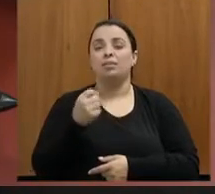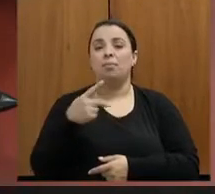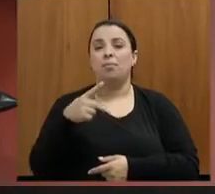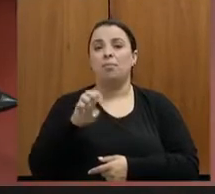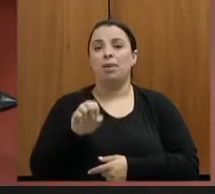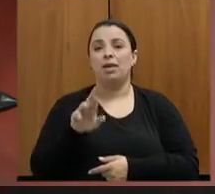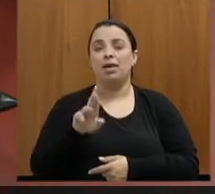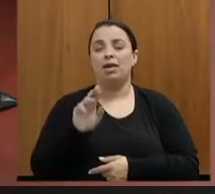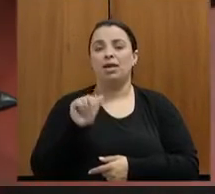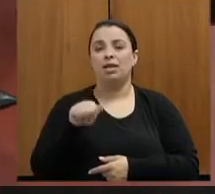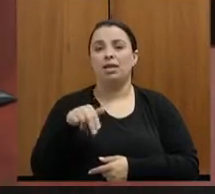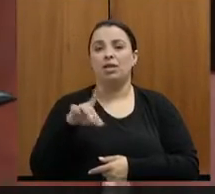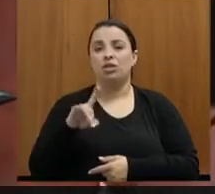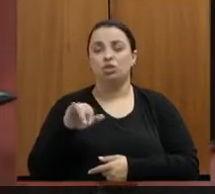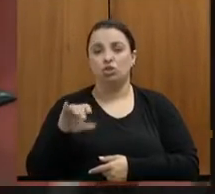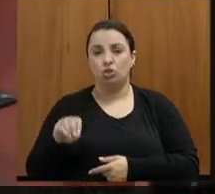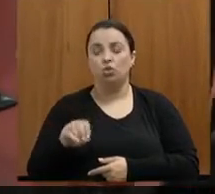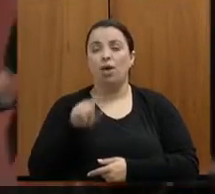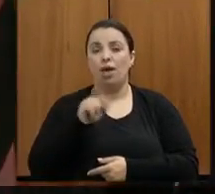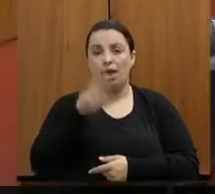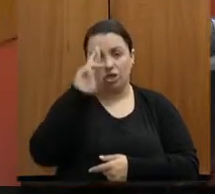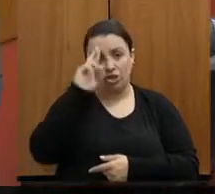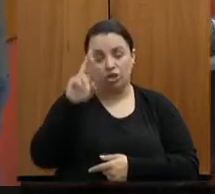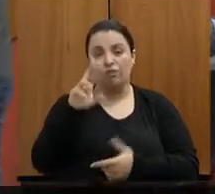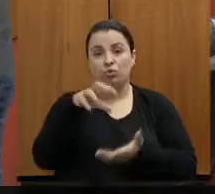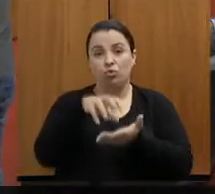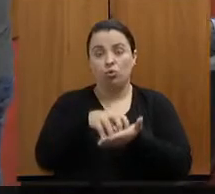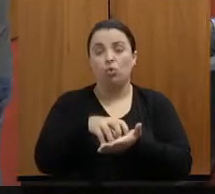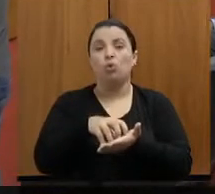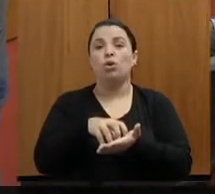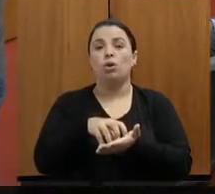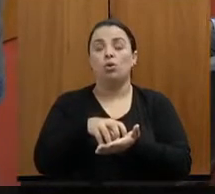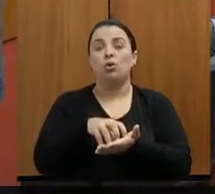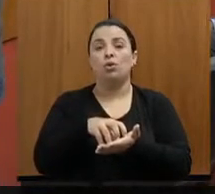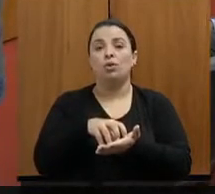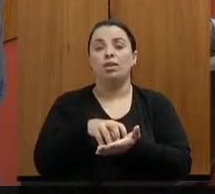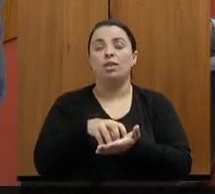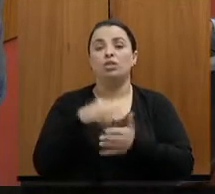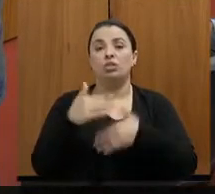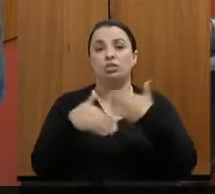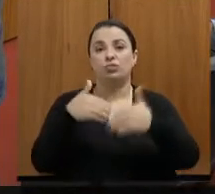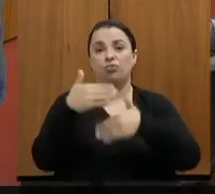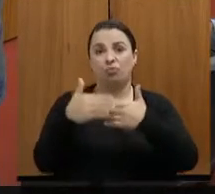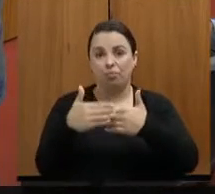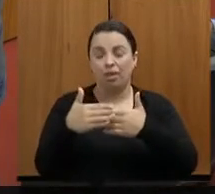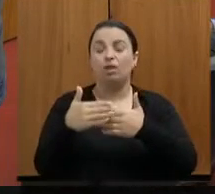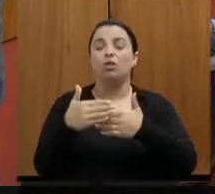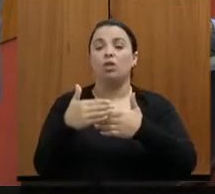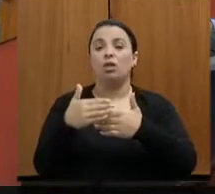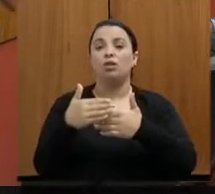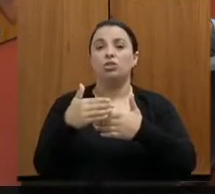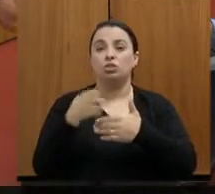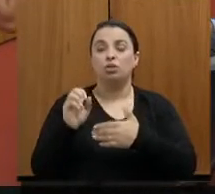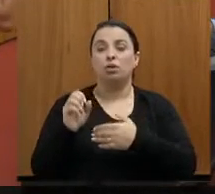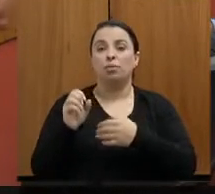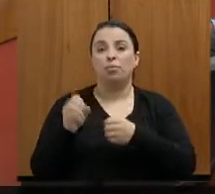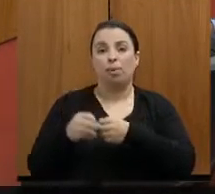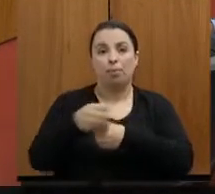Técnico Especial da Agência de Desenvolvimento da Região Metropolitana de Belo Horizonte,